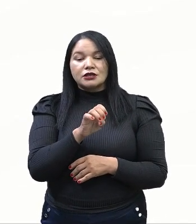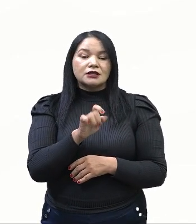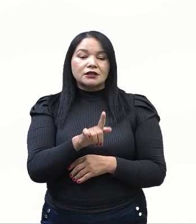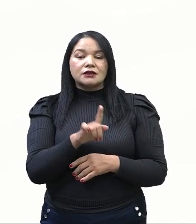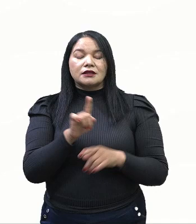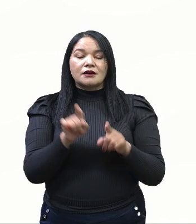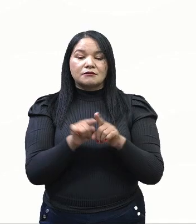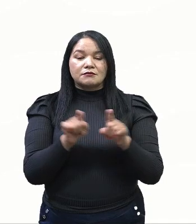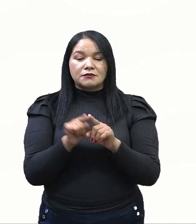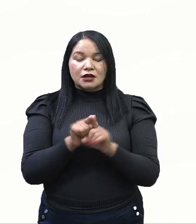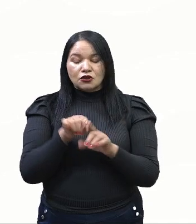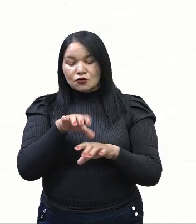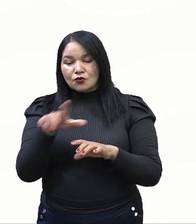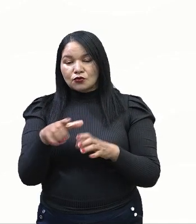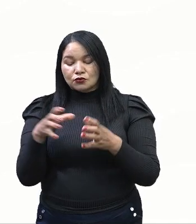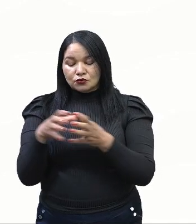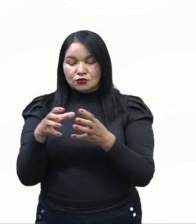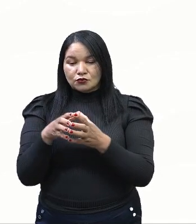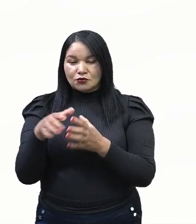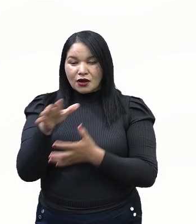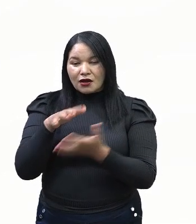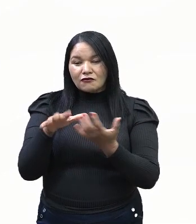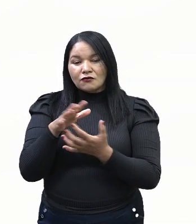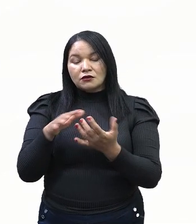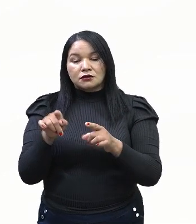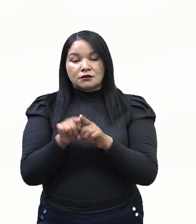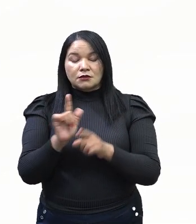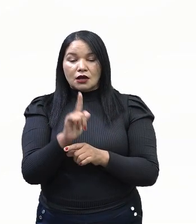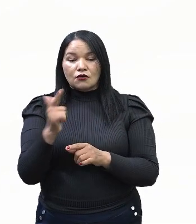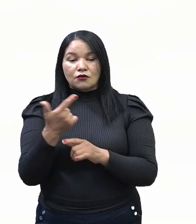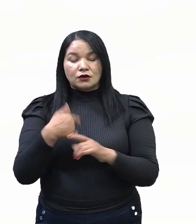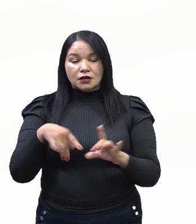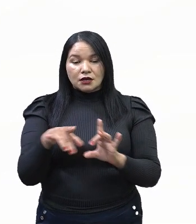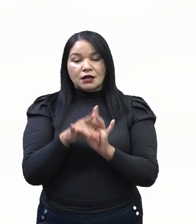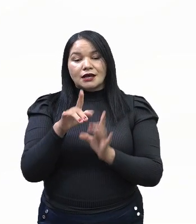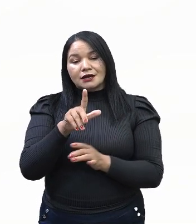Vamos observar agora as ligas camponesas.